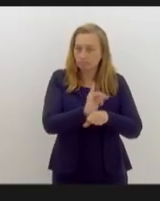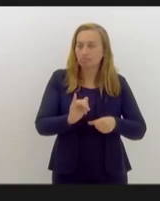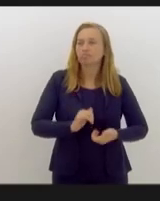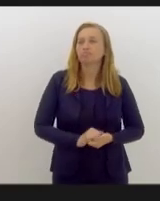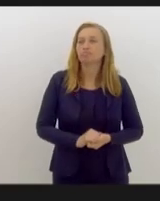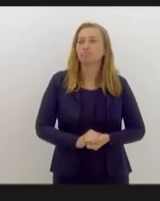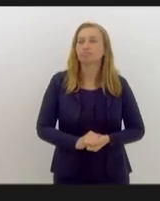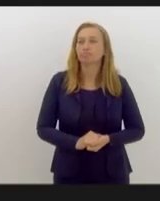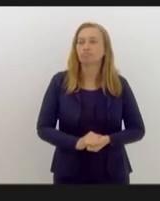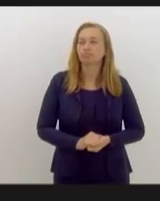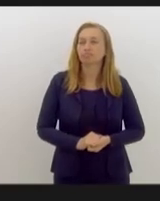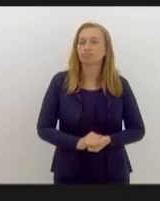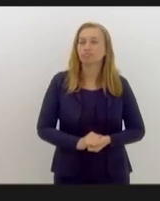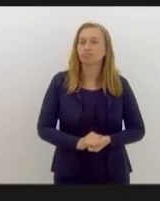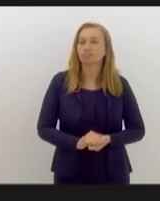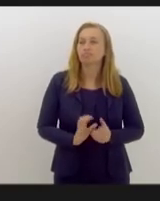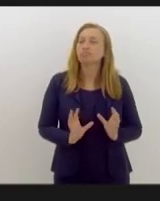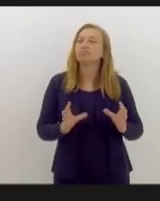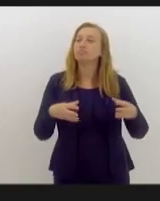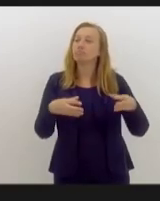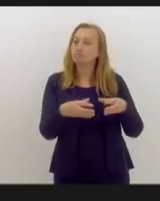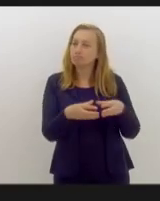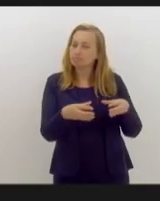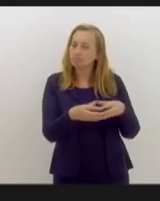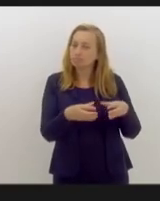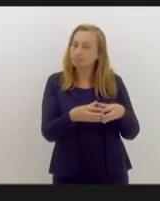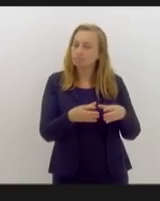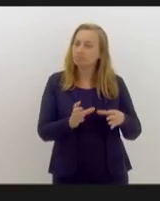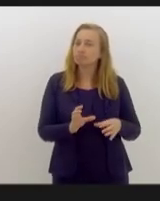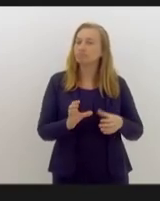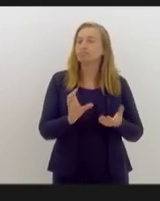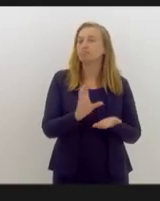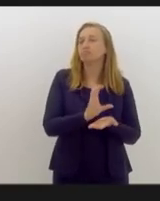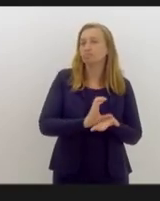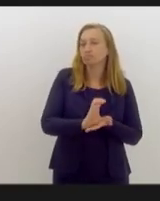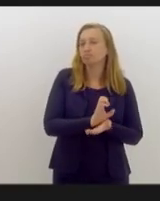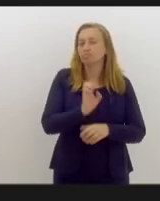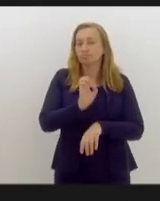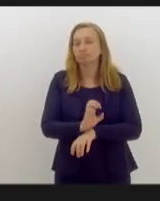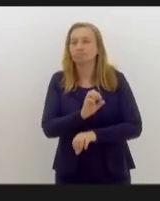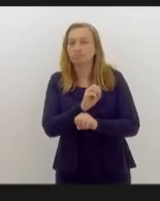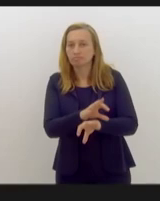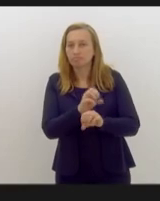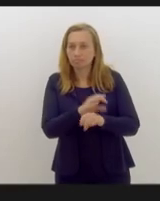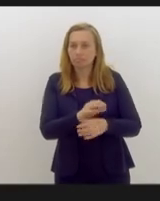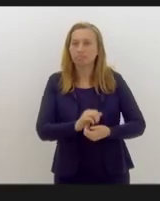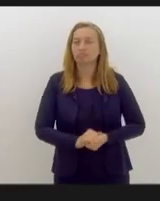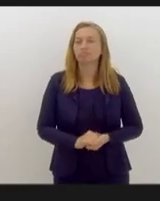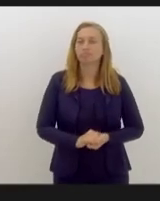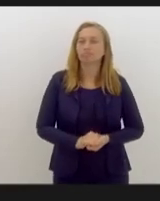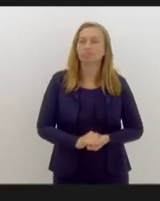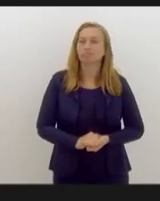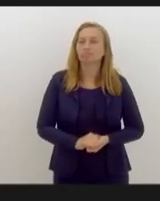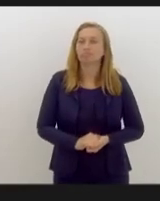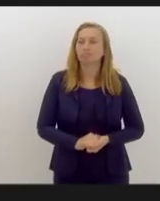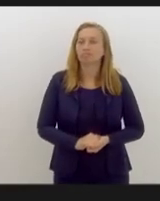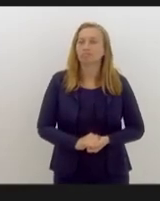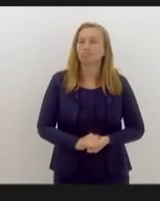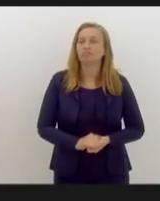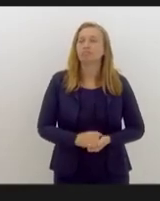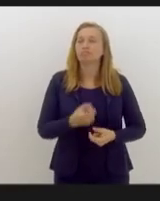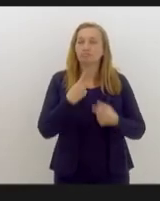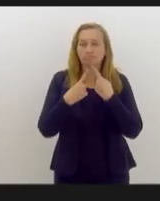sendo feito nas comissões do Conselho Estadual de Educação, na medida em que a gente tem tido